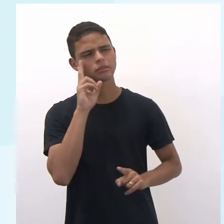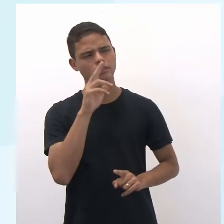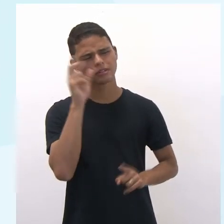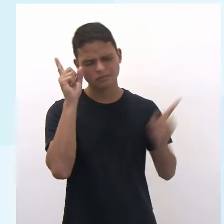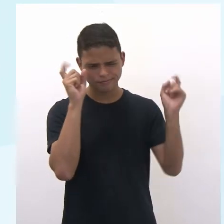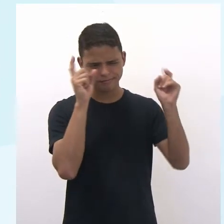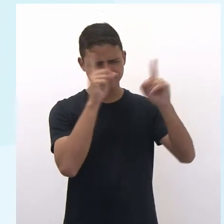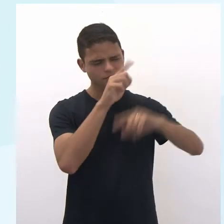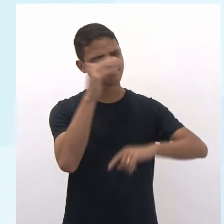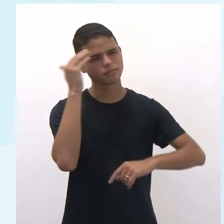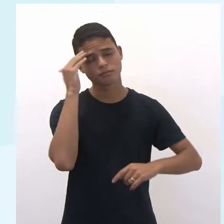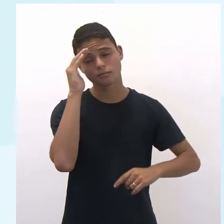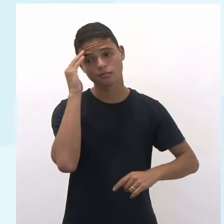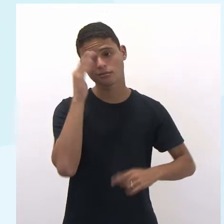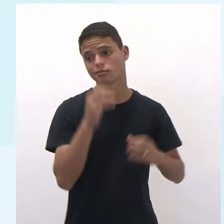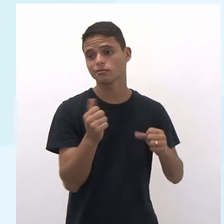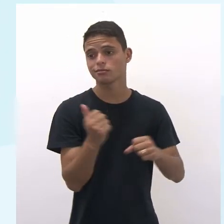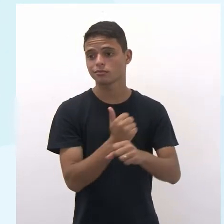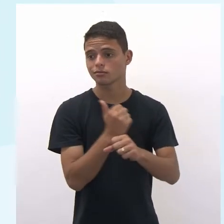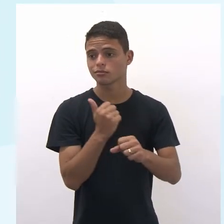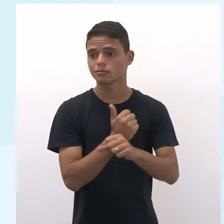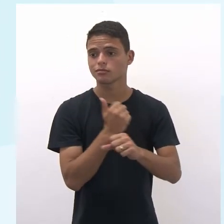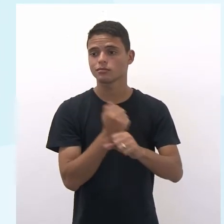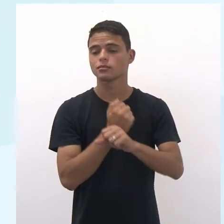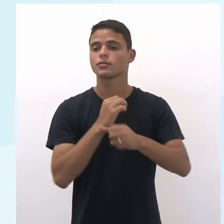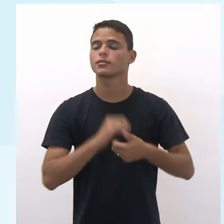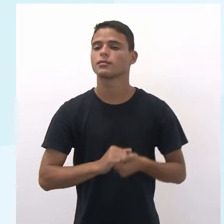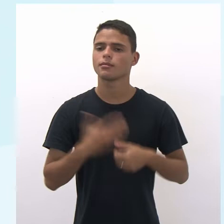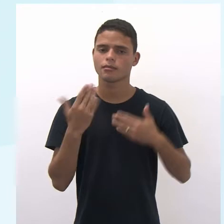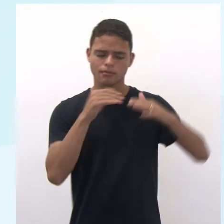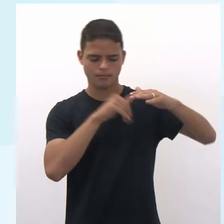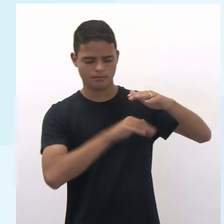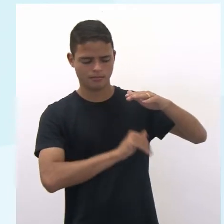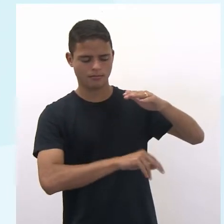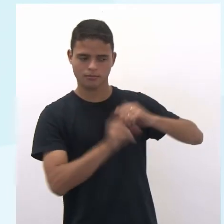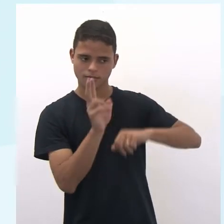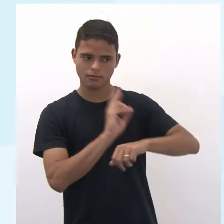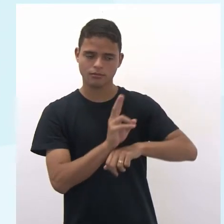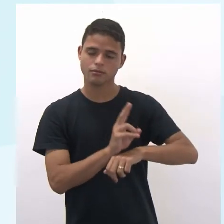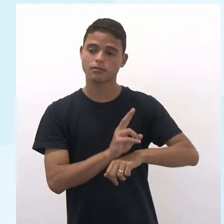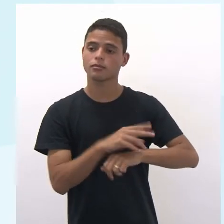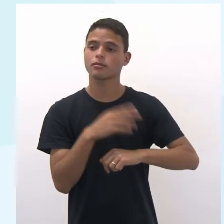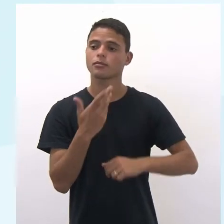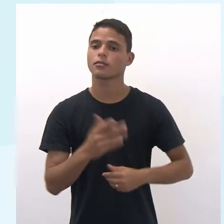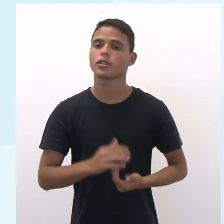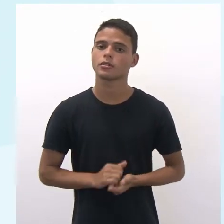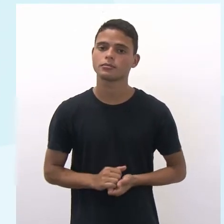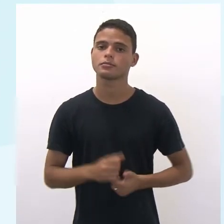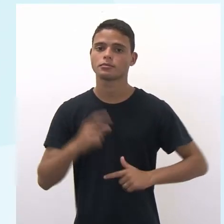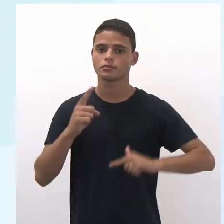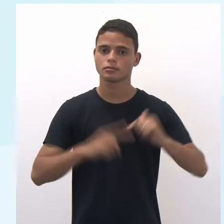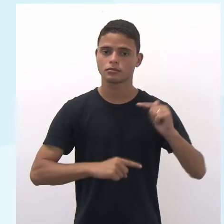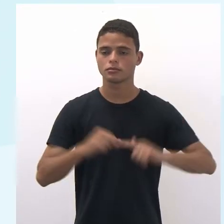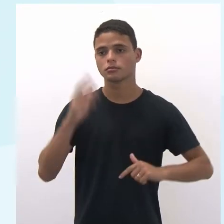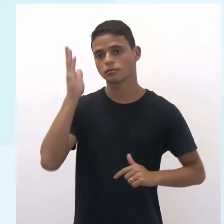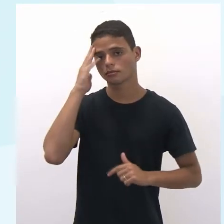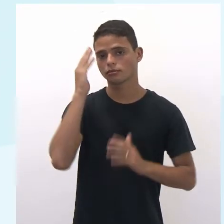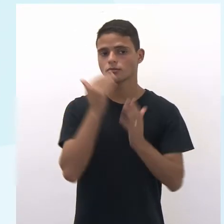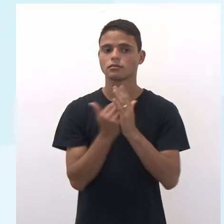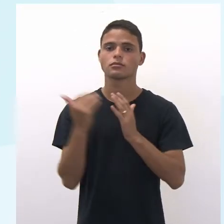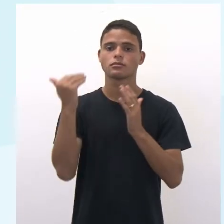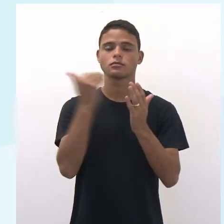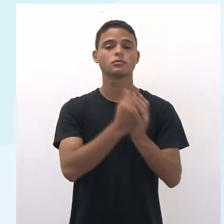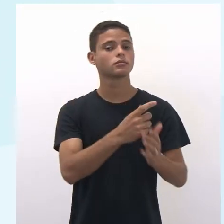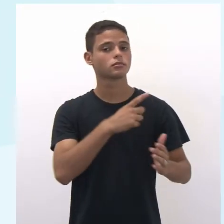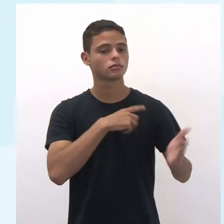a construção. Então não basta ser apenas uma análise de dados. Então veja, lá no material Para Saber Mais, tem um